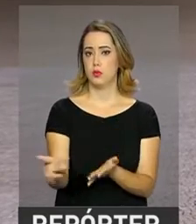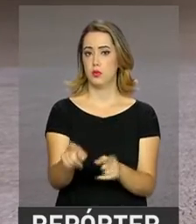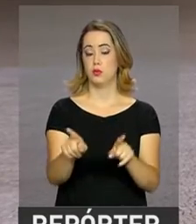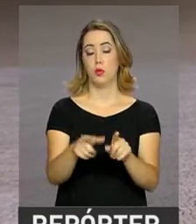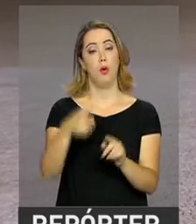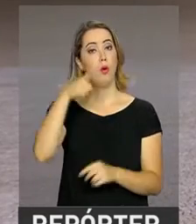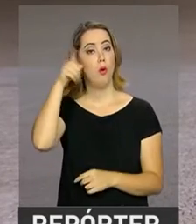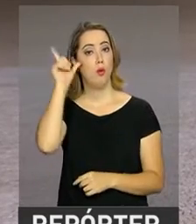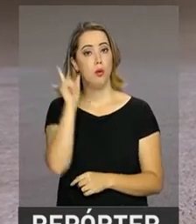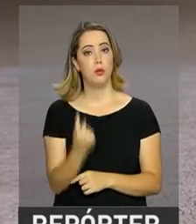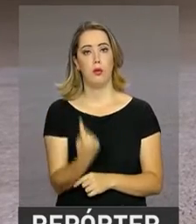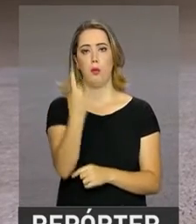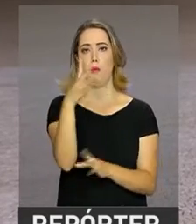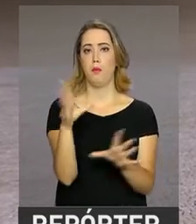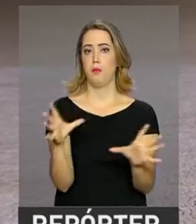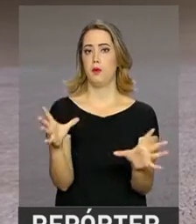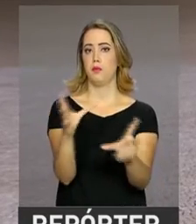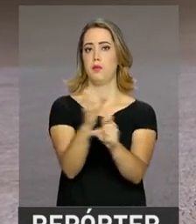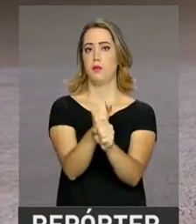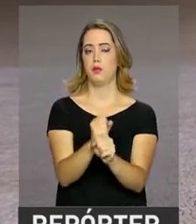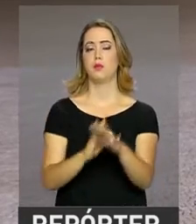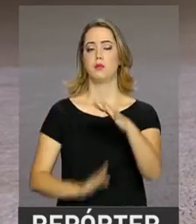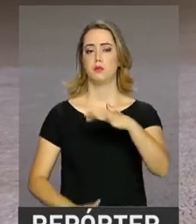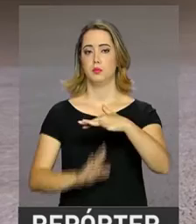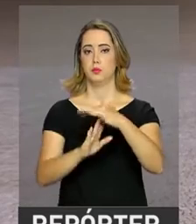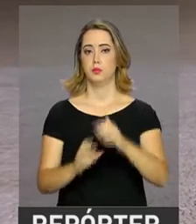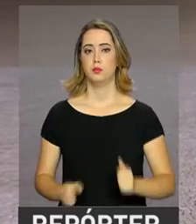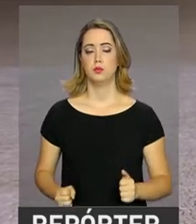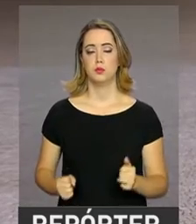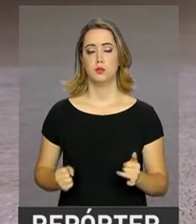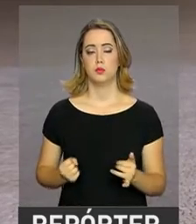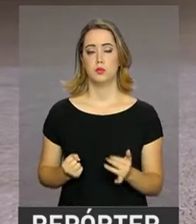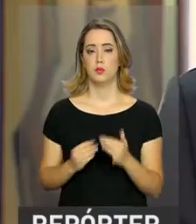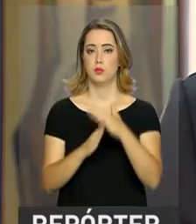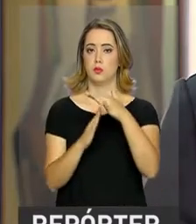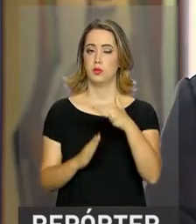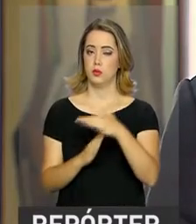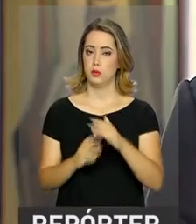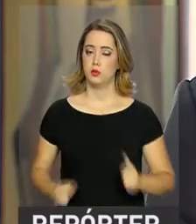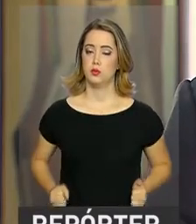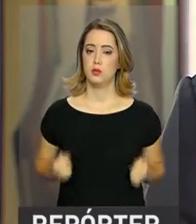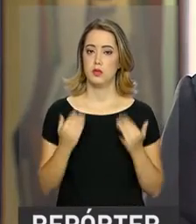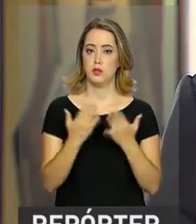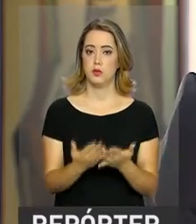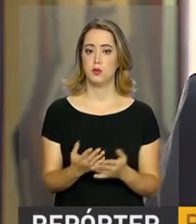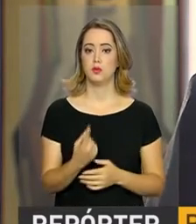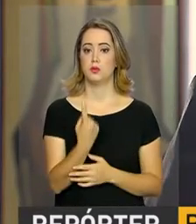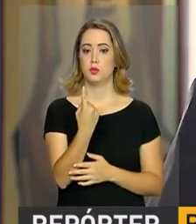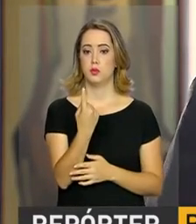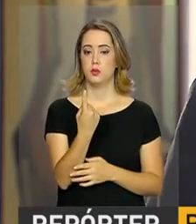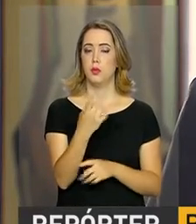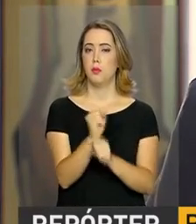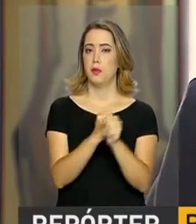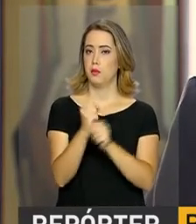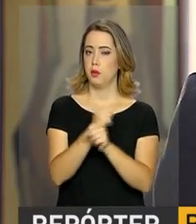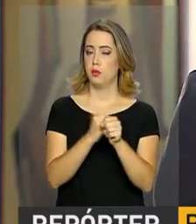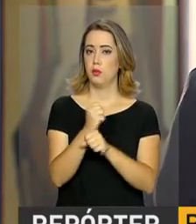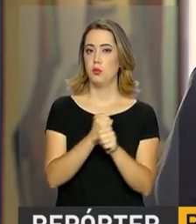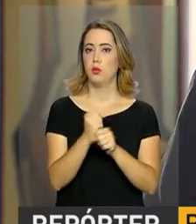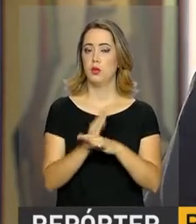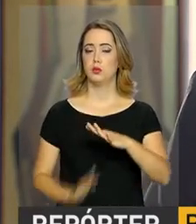o primeiro orçamento com a regra do teto para os gastos públicos o primeiro ano com o tempo que ele é muito importante garantir